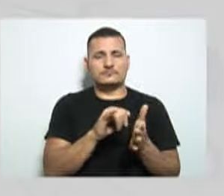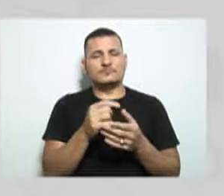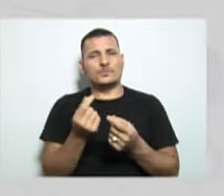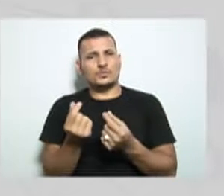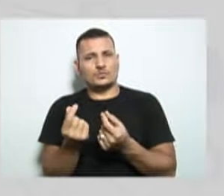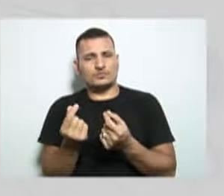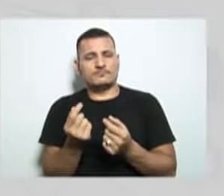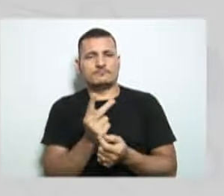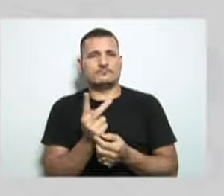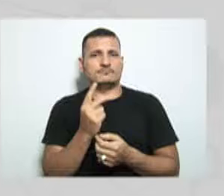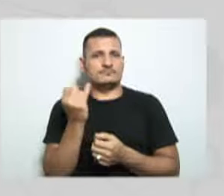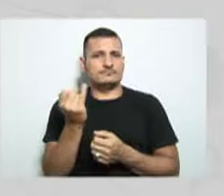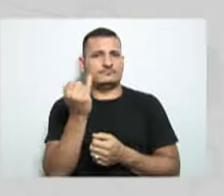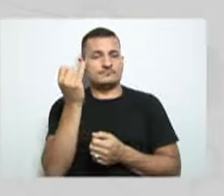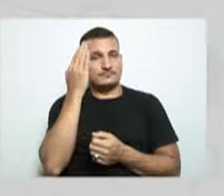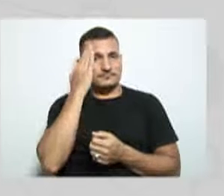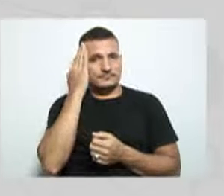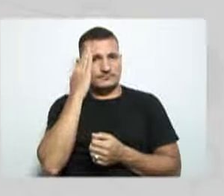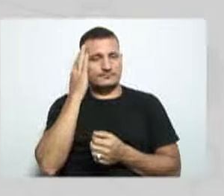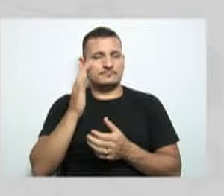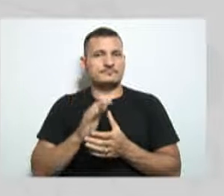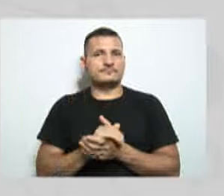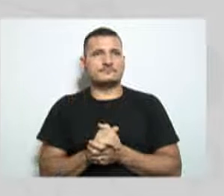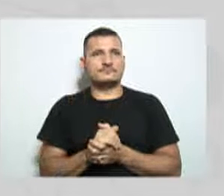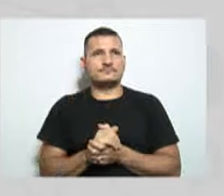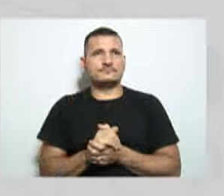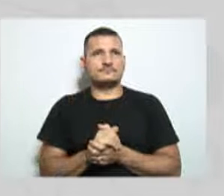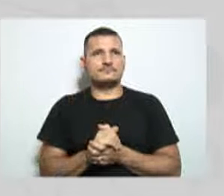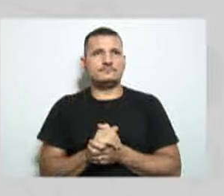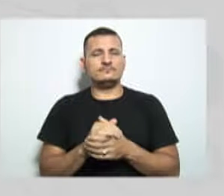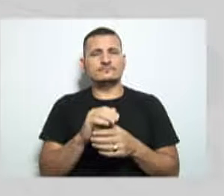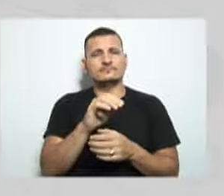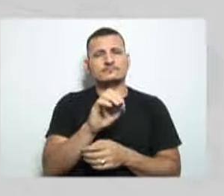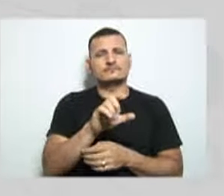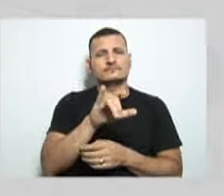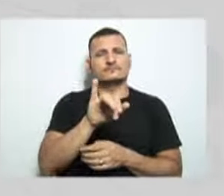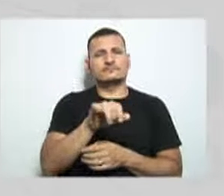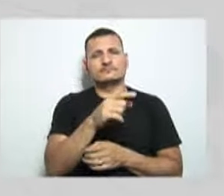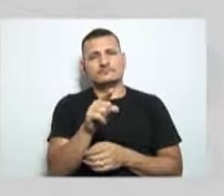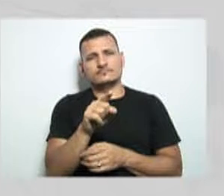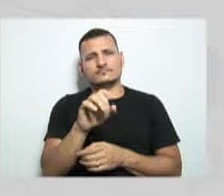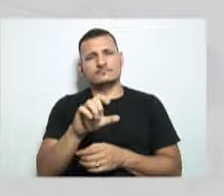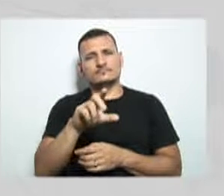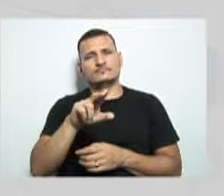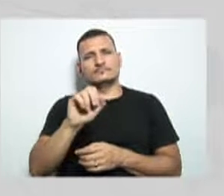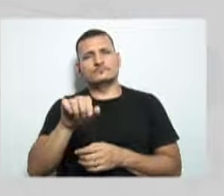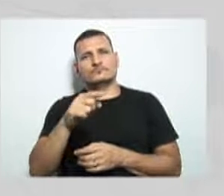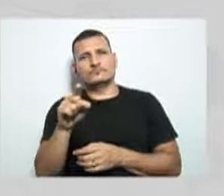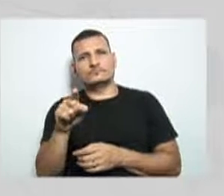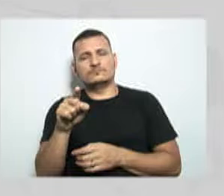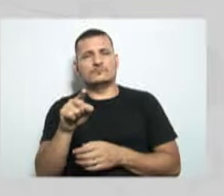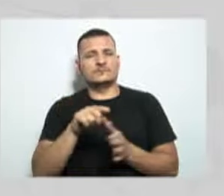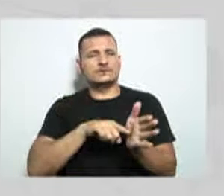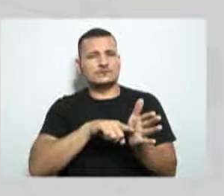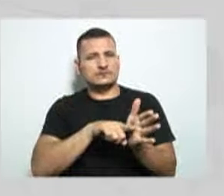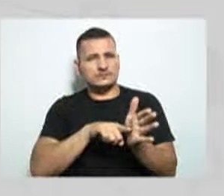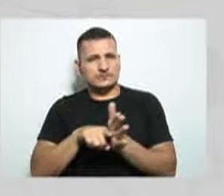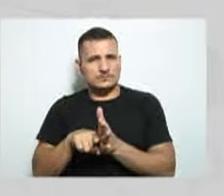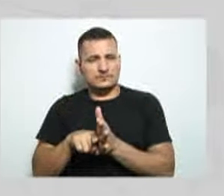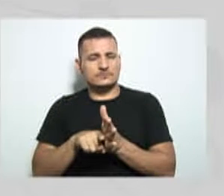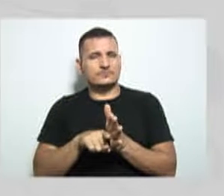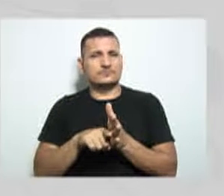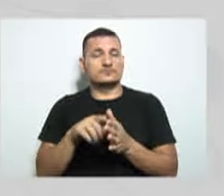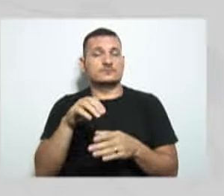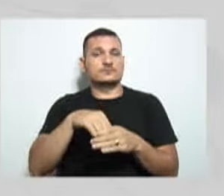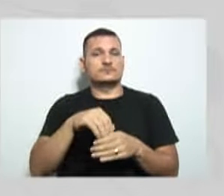ser muito importante, e elisão e elusão, evasão fiscal, tributação nas cooperativas, ou